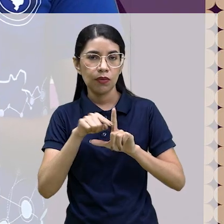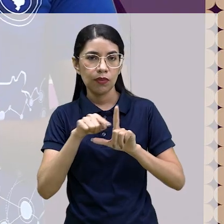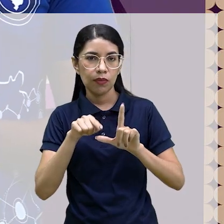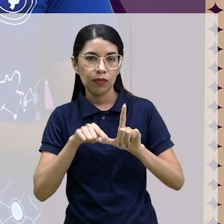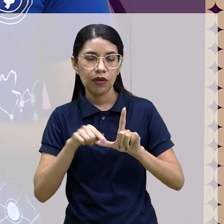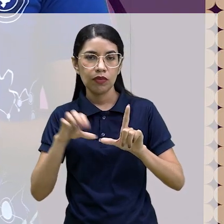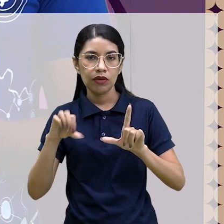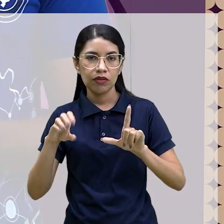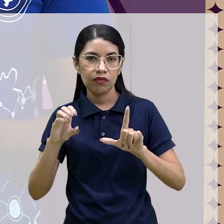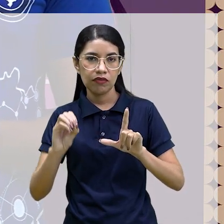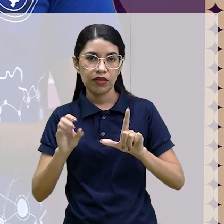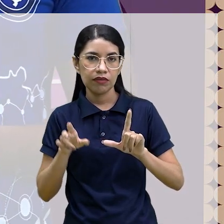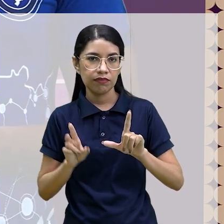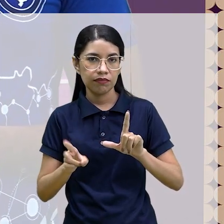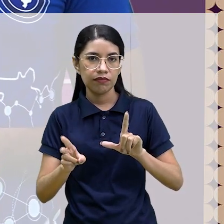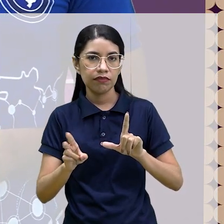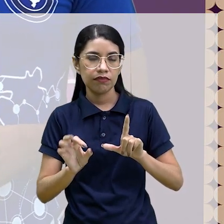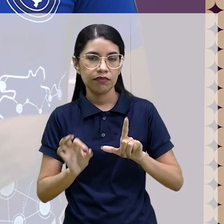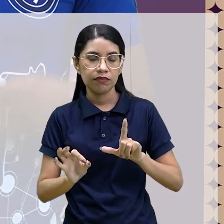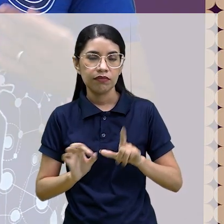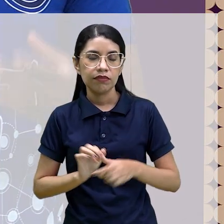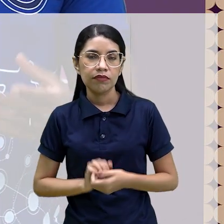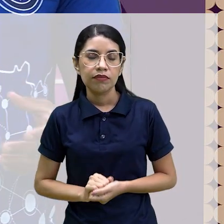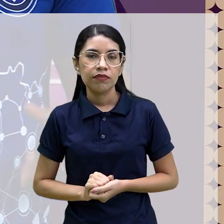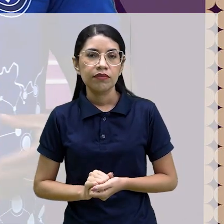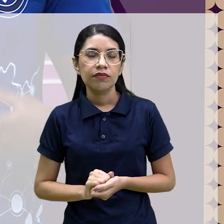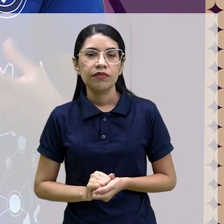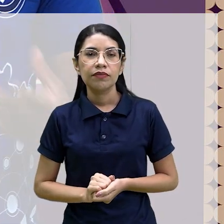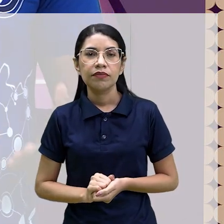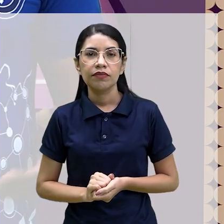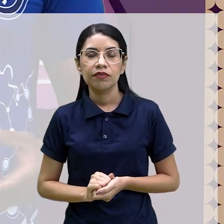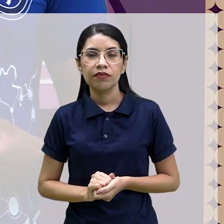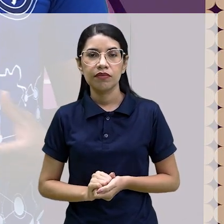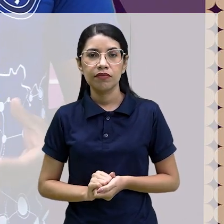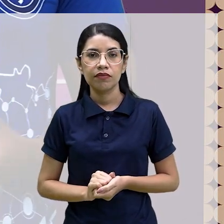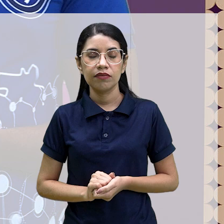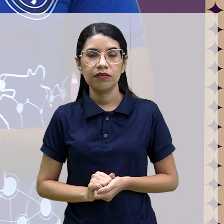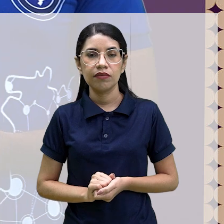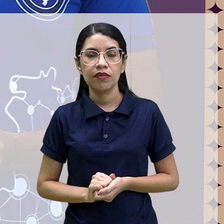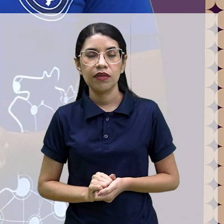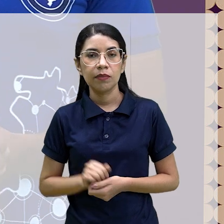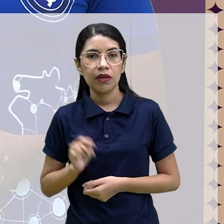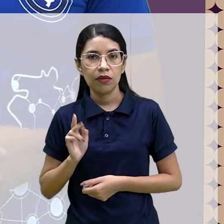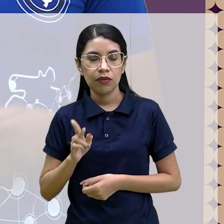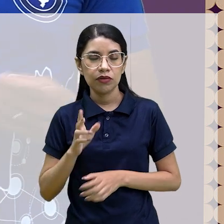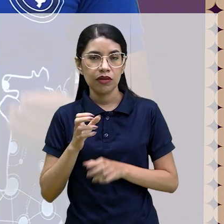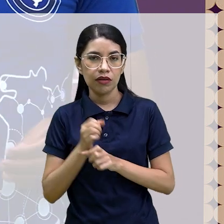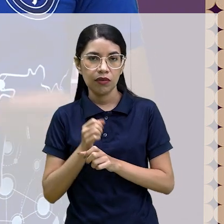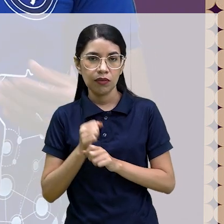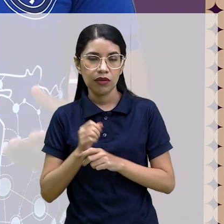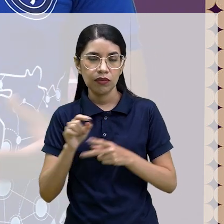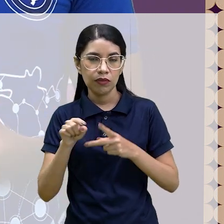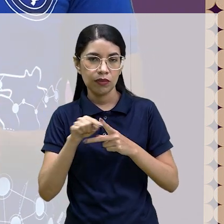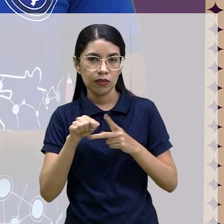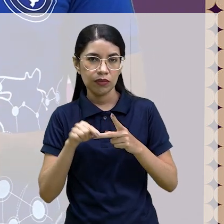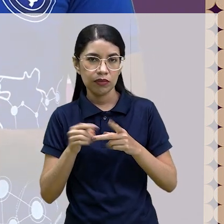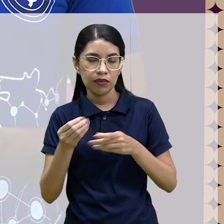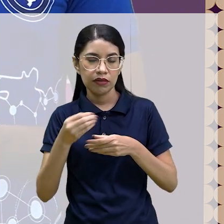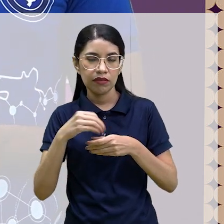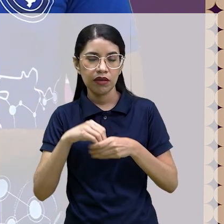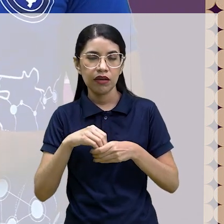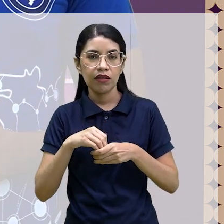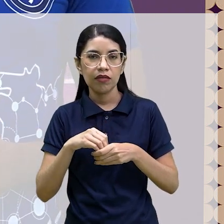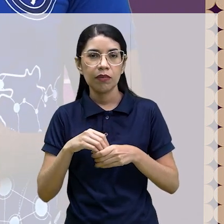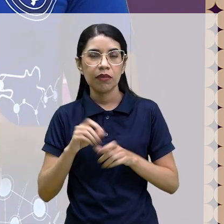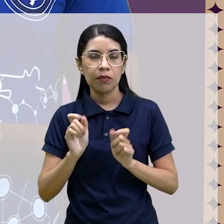devem medir 90 graus. Correto? E para trabalhar um pouco mais essa soma dos ângulos internos e dar visualização